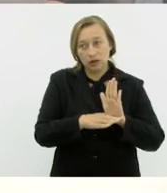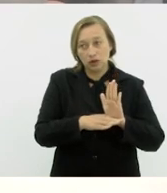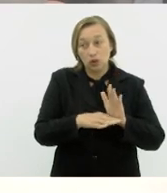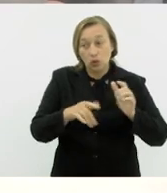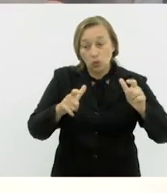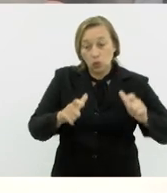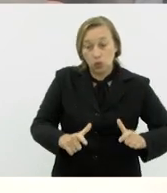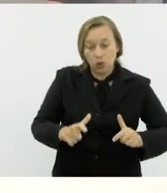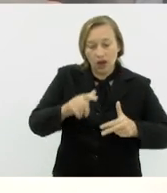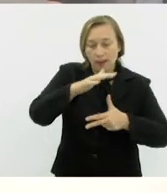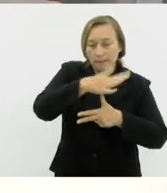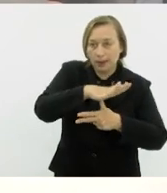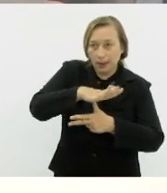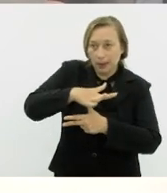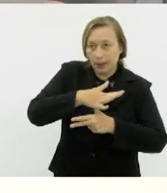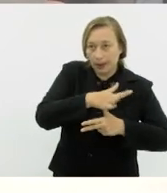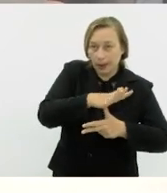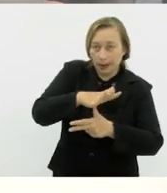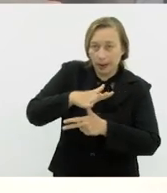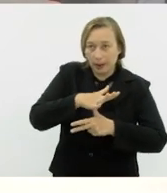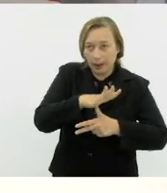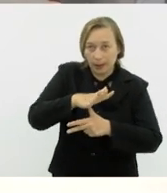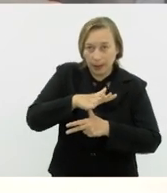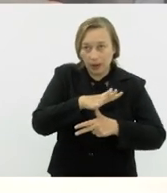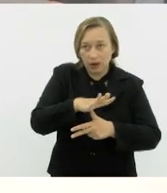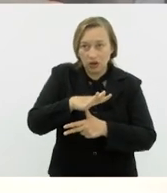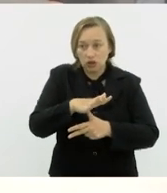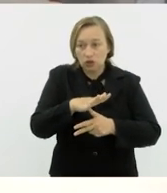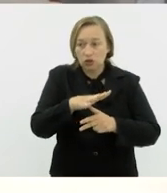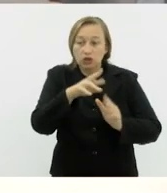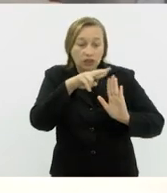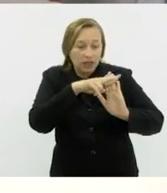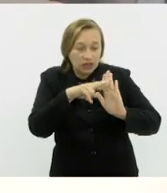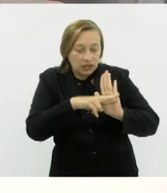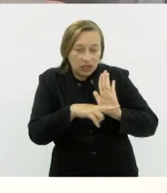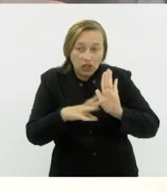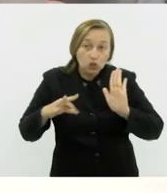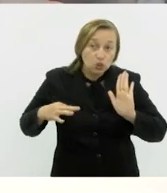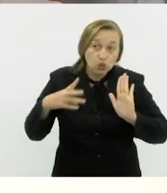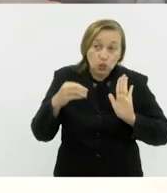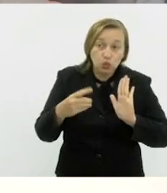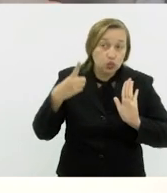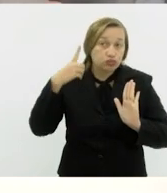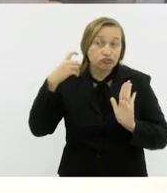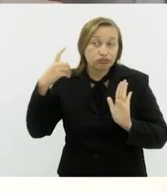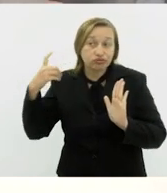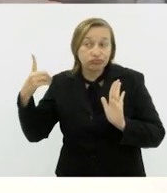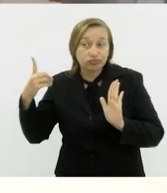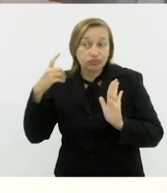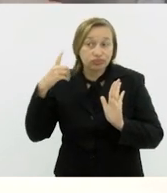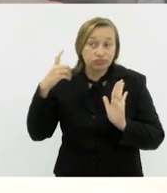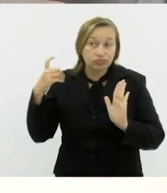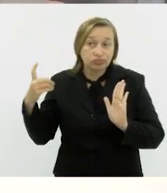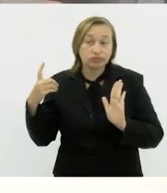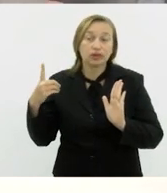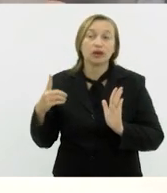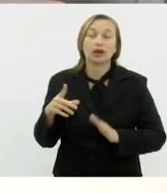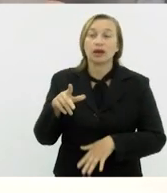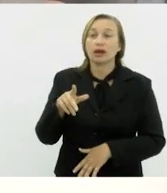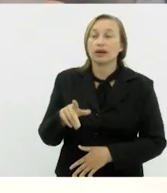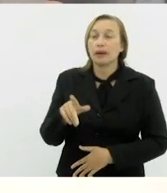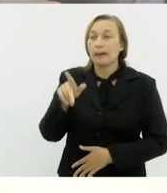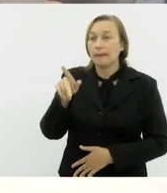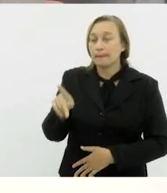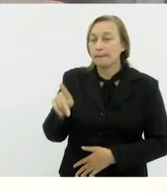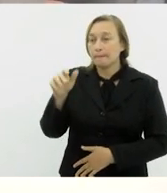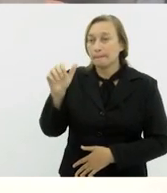TAC, inclusive respeito das resoluções, da questão acústica, dos padrões estabelecidos pela ANAC e